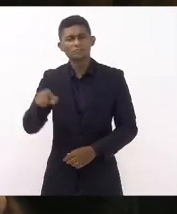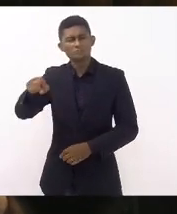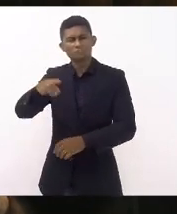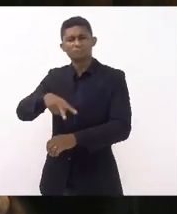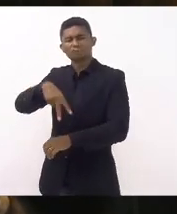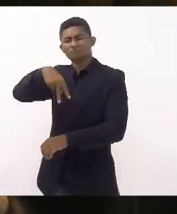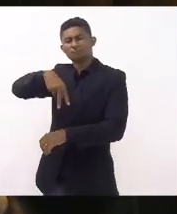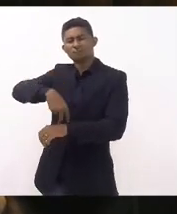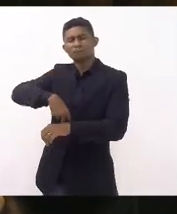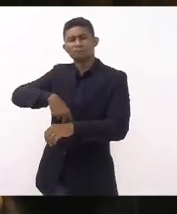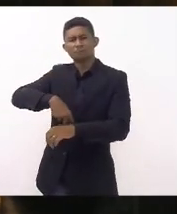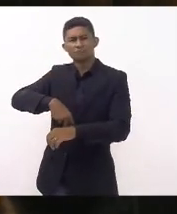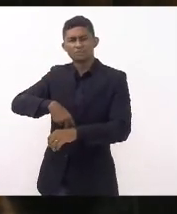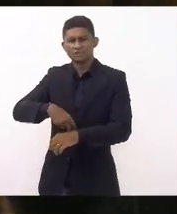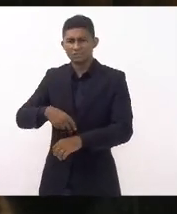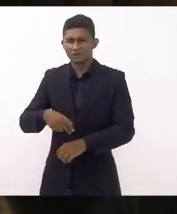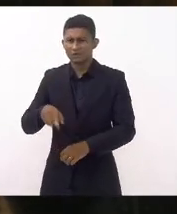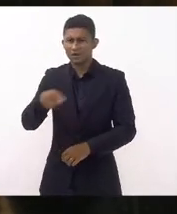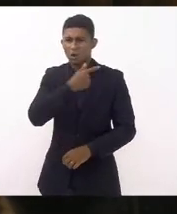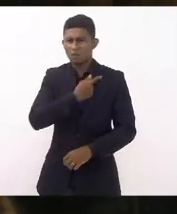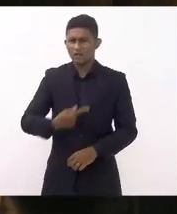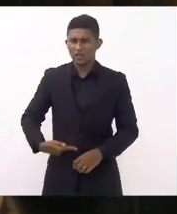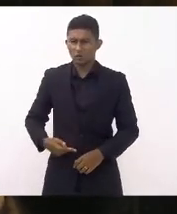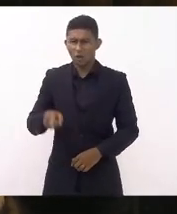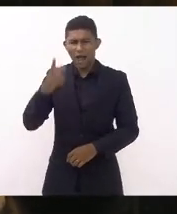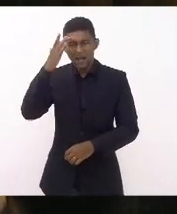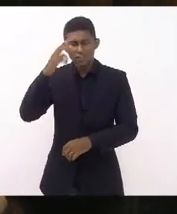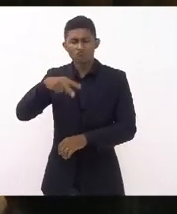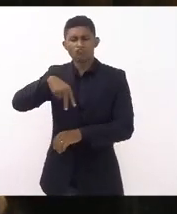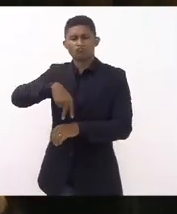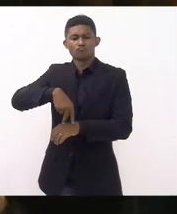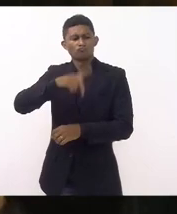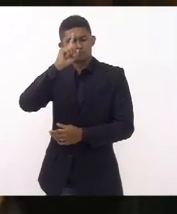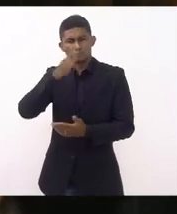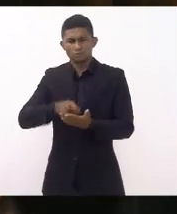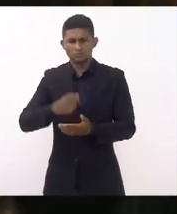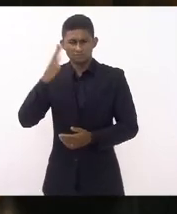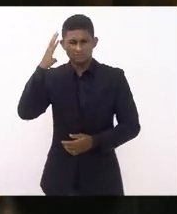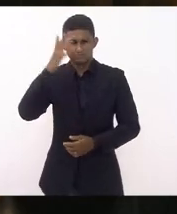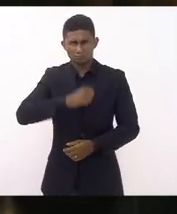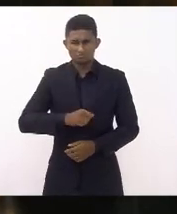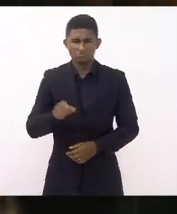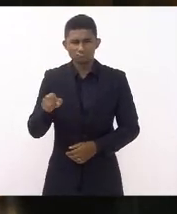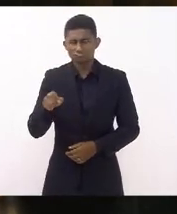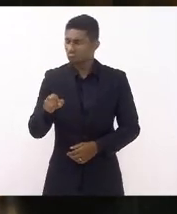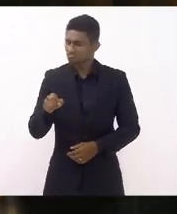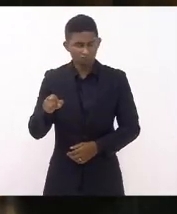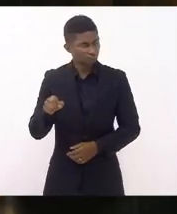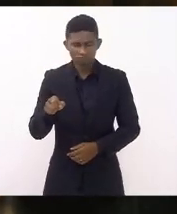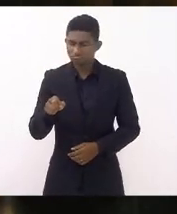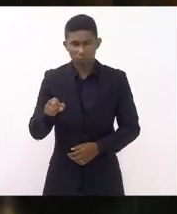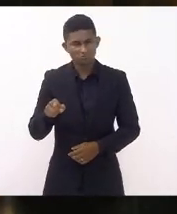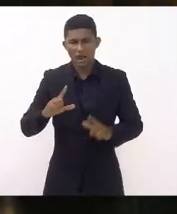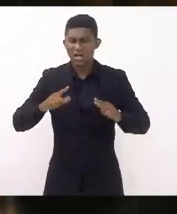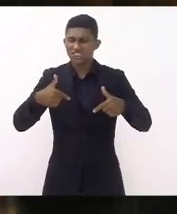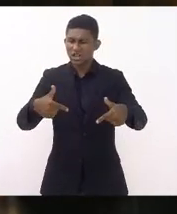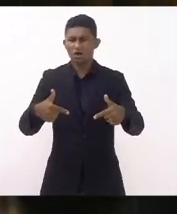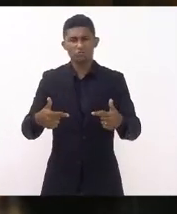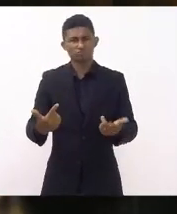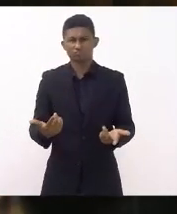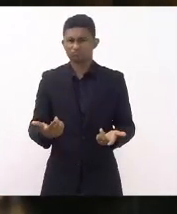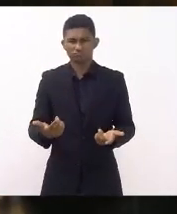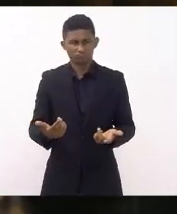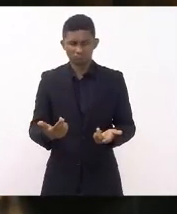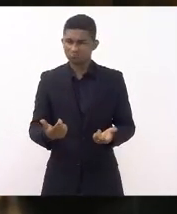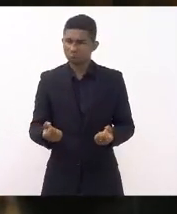postura não está bonita, governador. Essas atitudes não estão bonitas. Ou o senhor